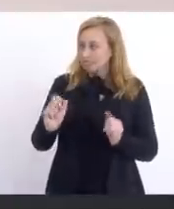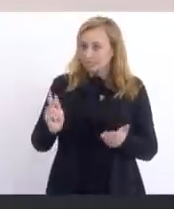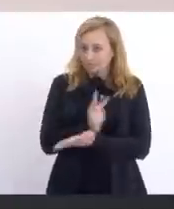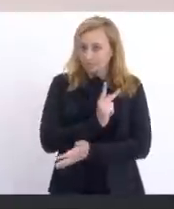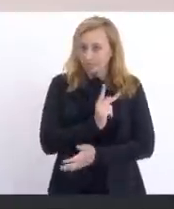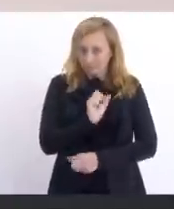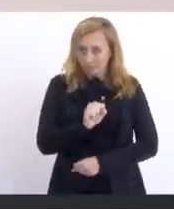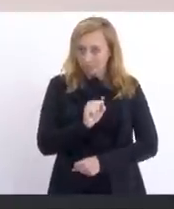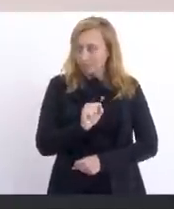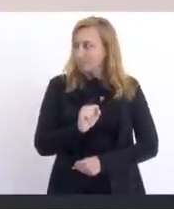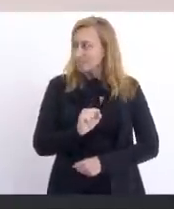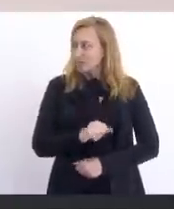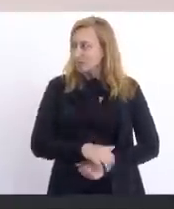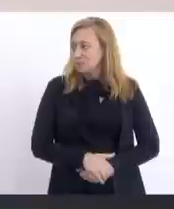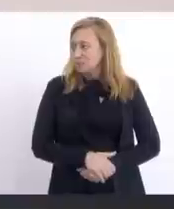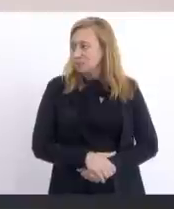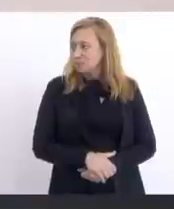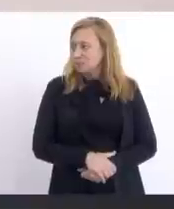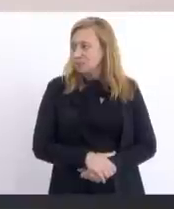Tranquilo?